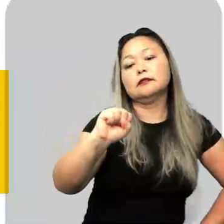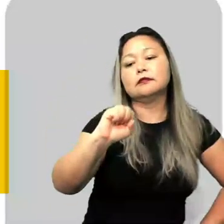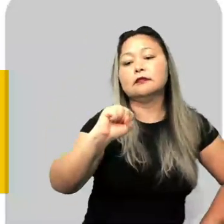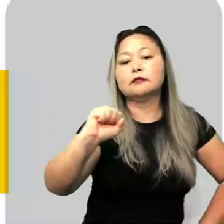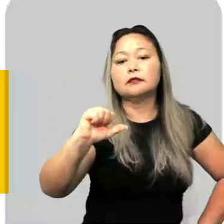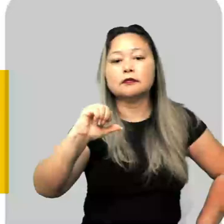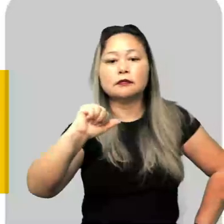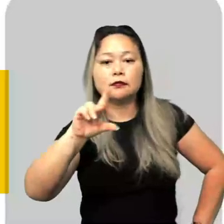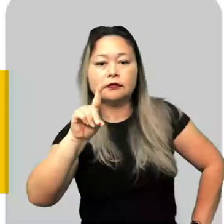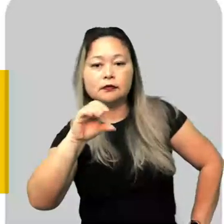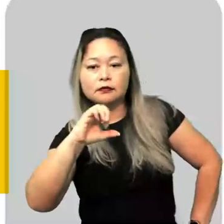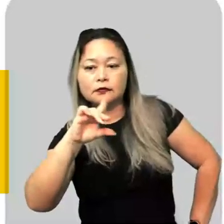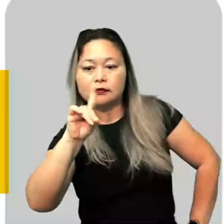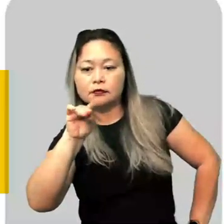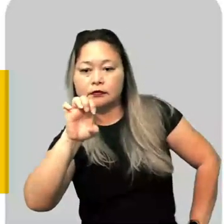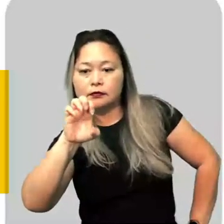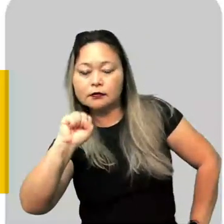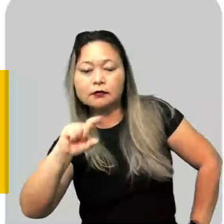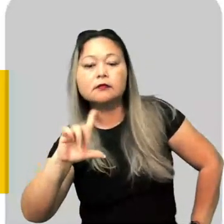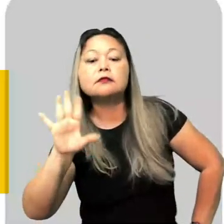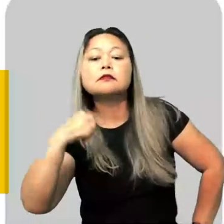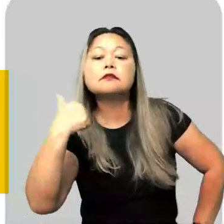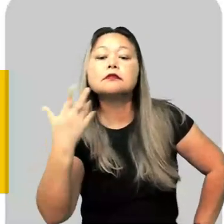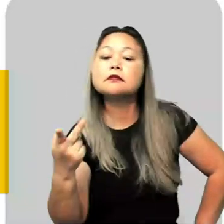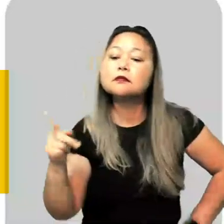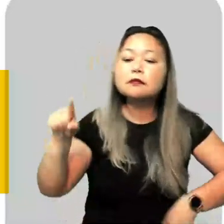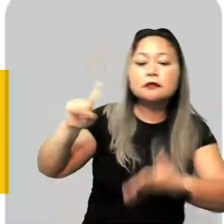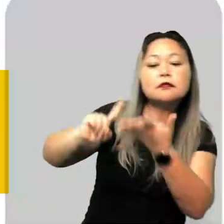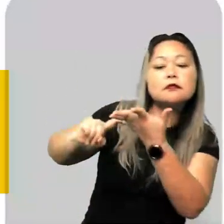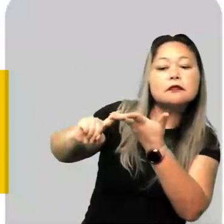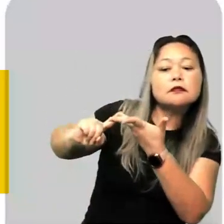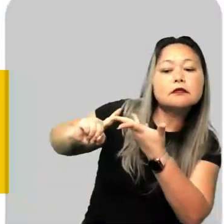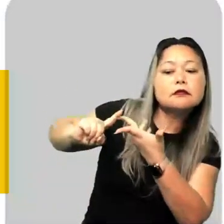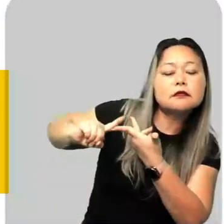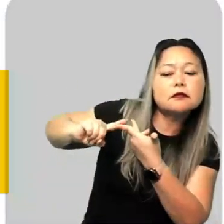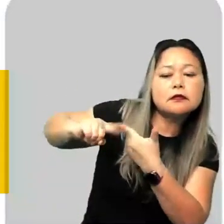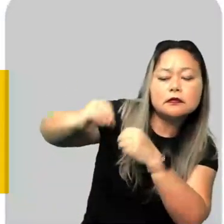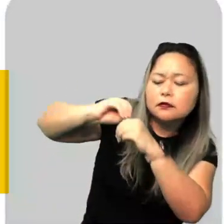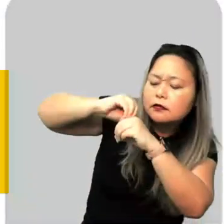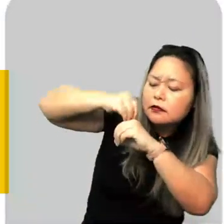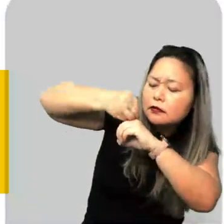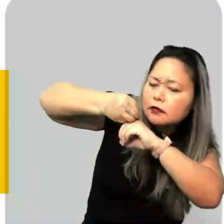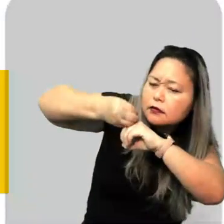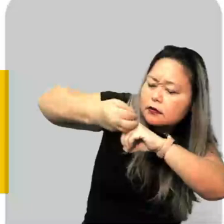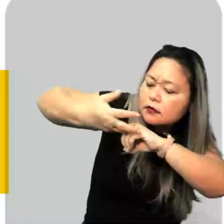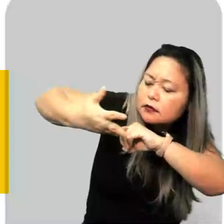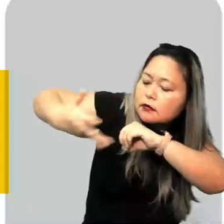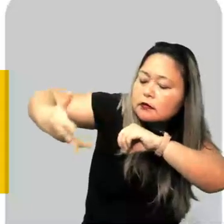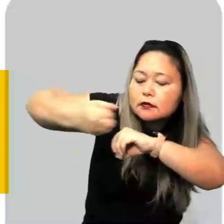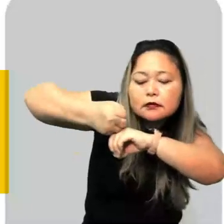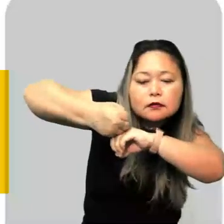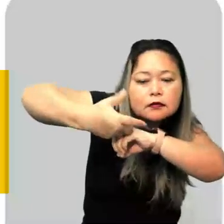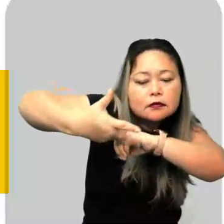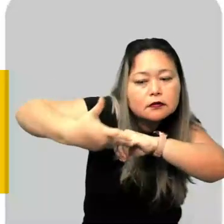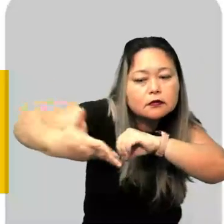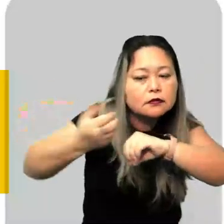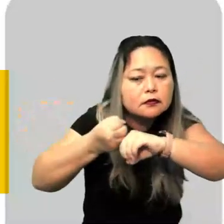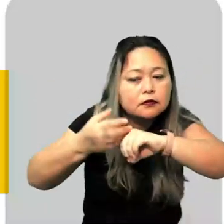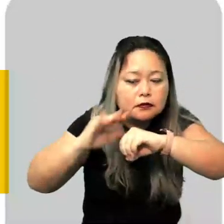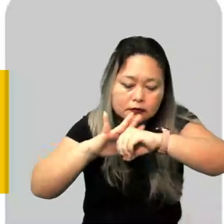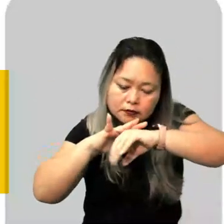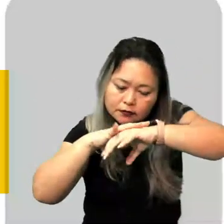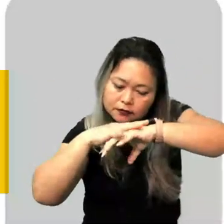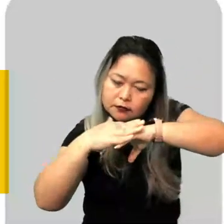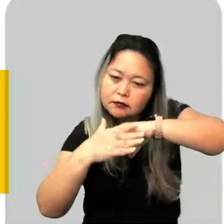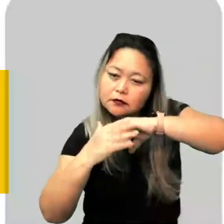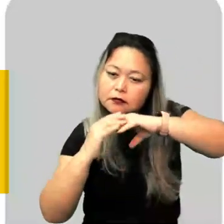bom? E aí os polissacarídeos, prof, o que que são? São aqueles que têm moléculas extensas, que vão compor a